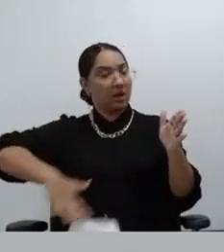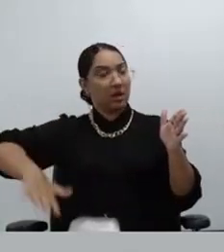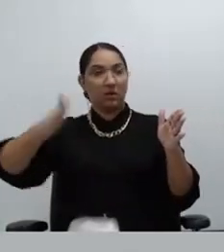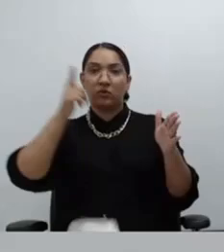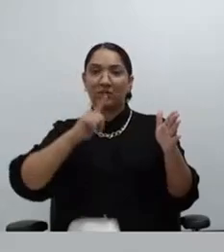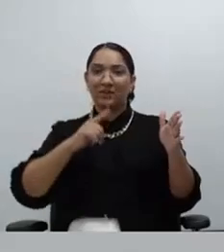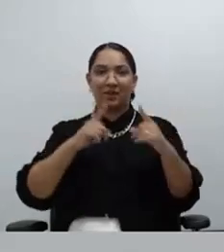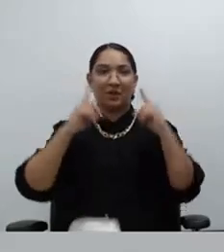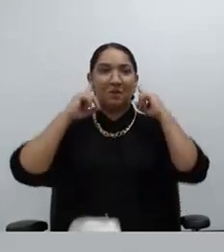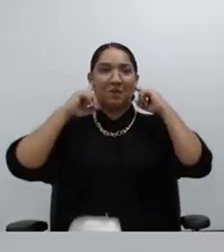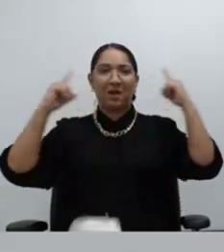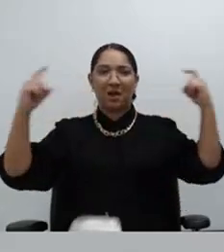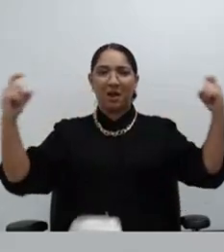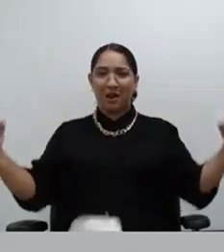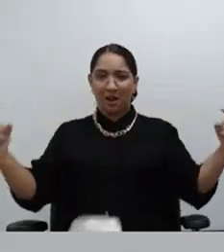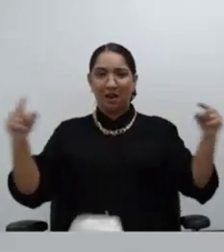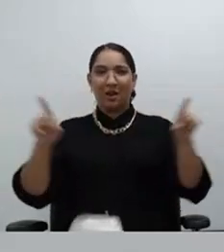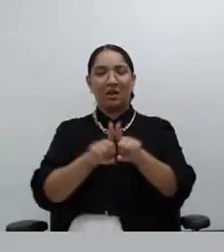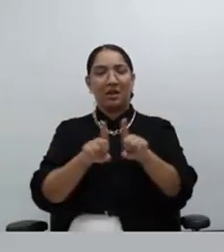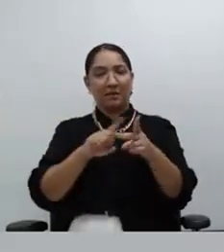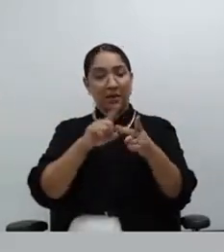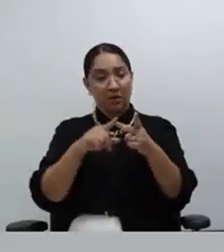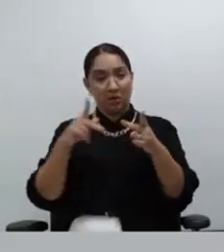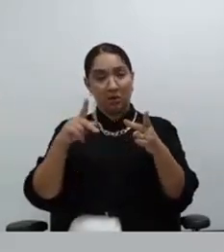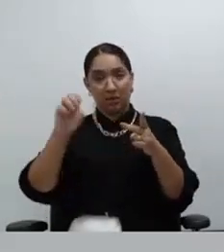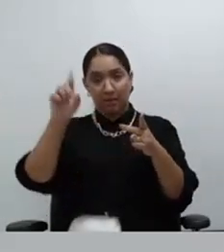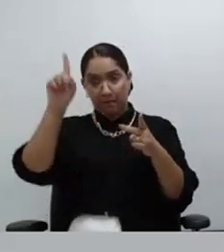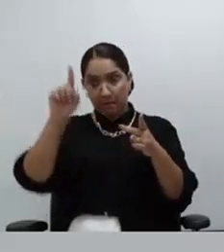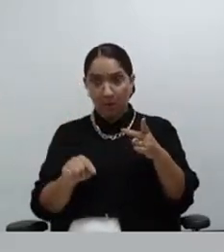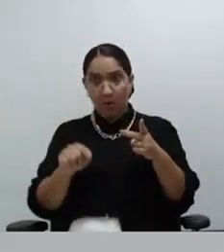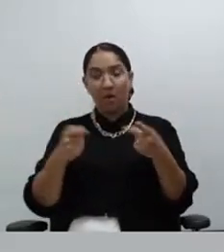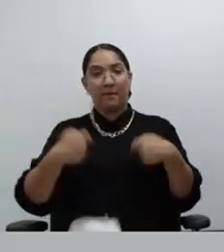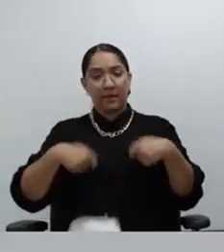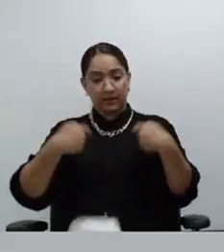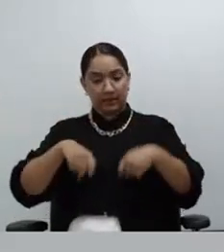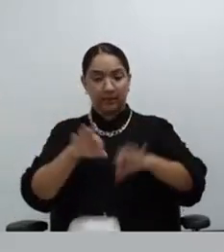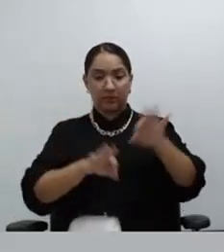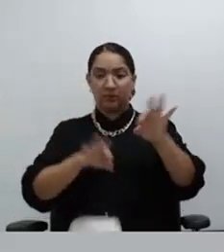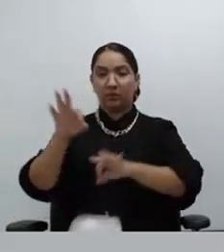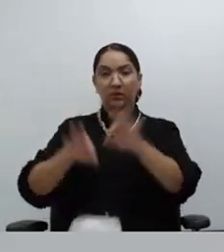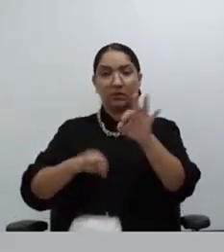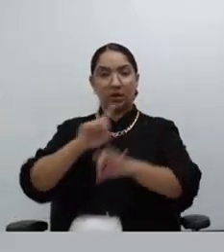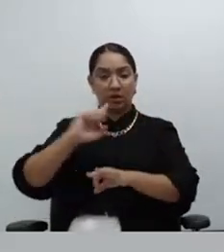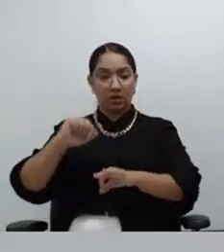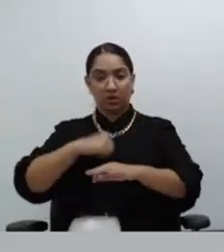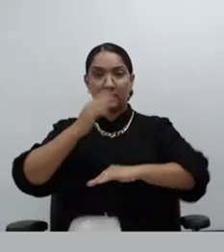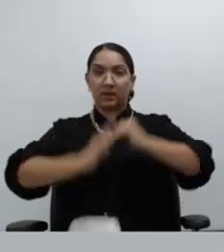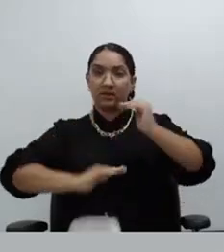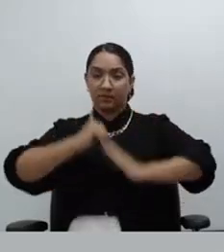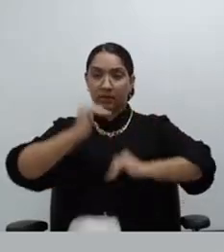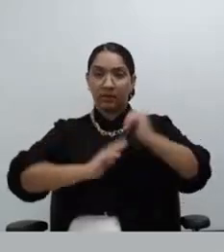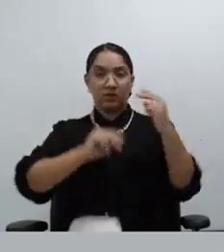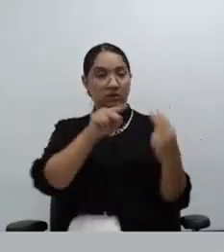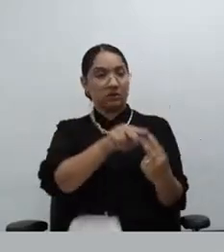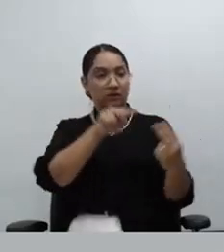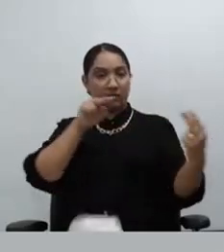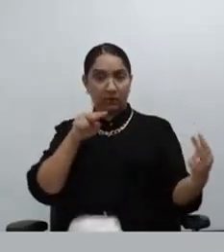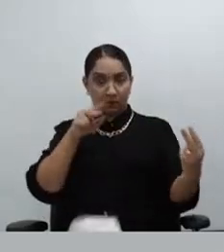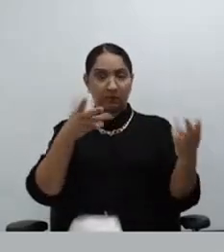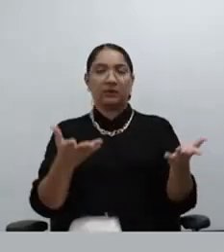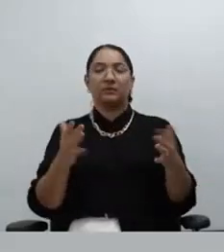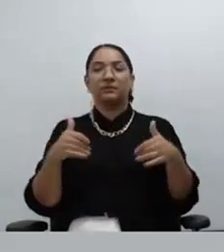com barulho e com pó, nós precisaremos organizar nossa atividade de forma virtual. Tá? Então, trago